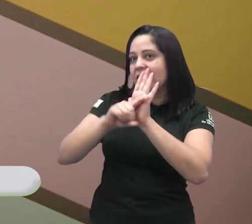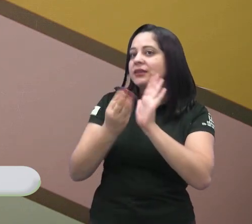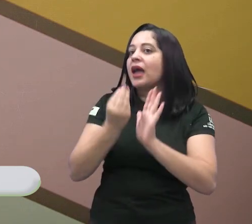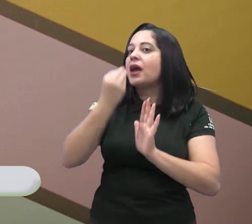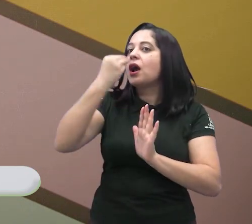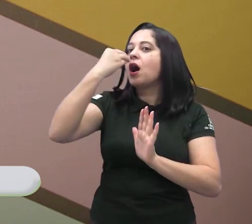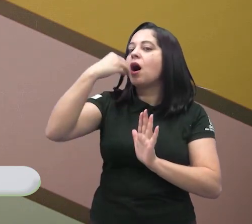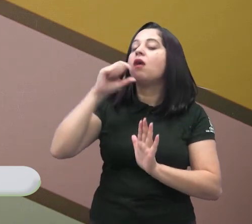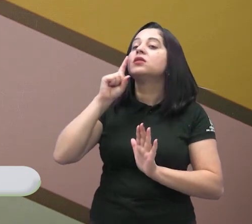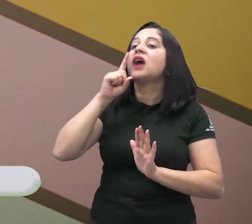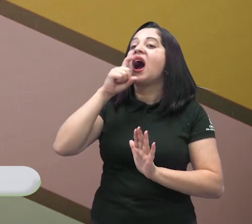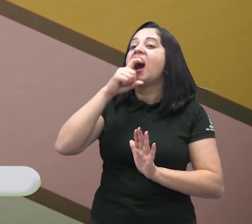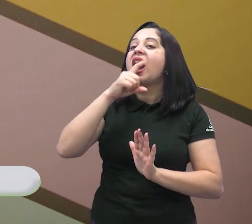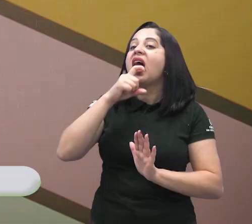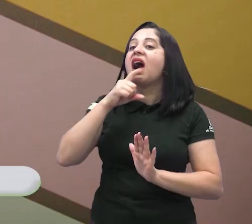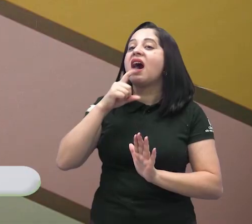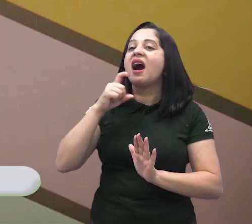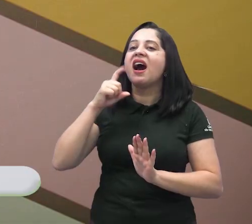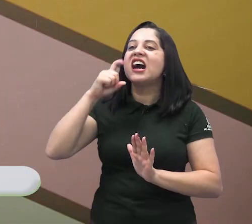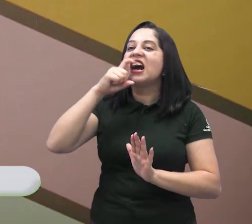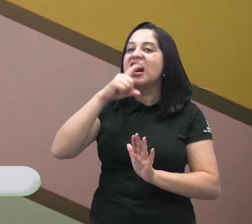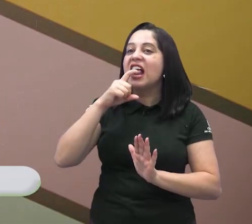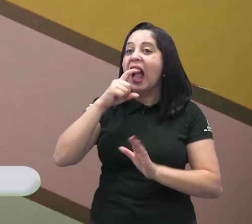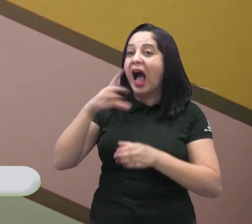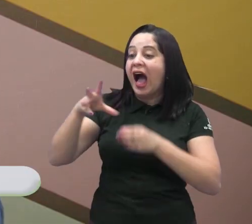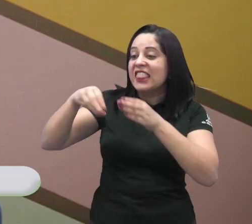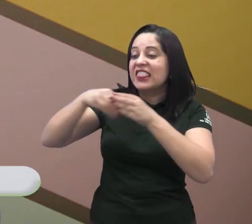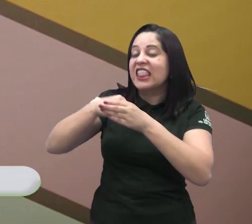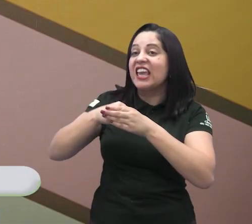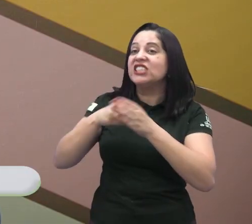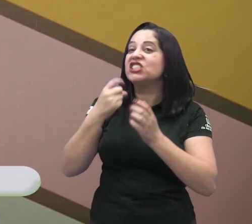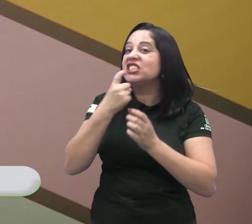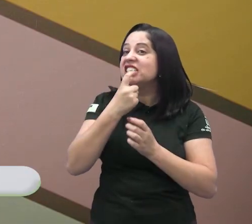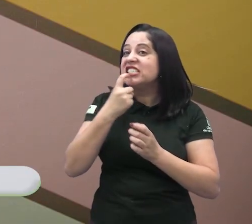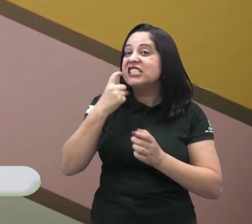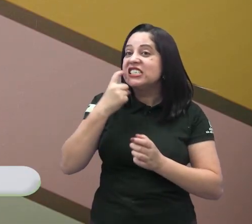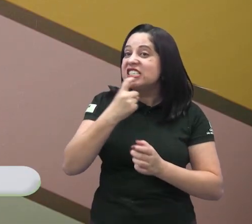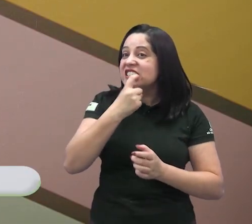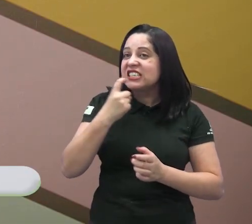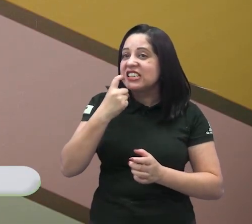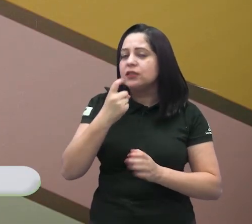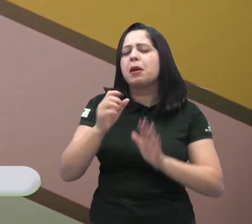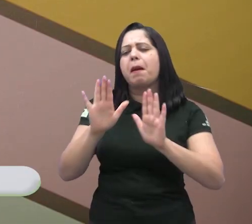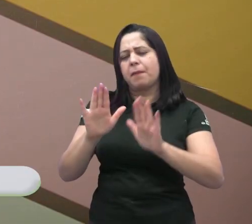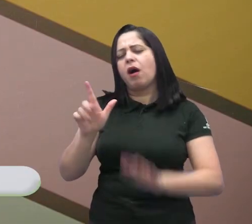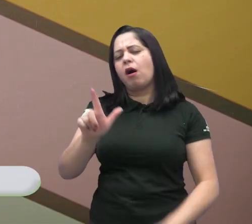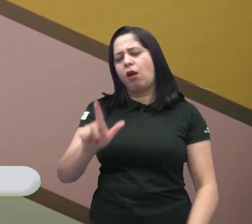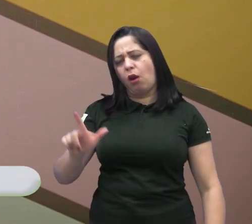elas vivem no tártaro. No tártaro que o paciente tem. Claro que existem